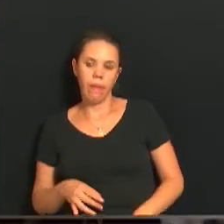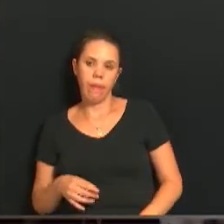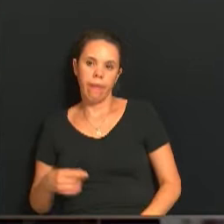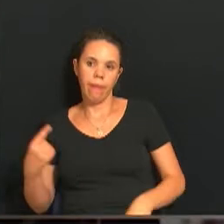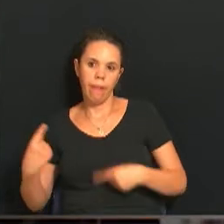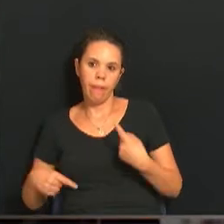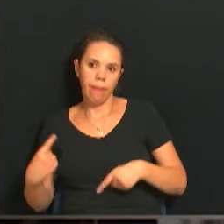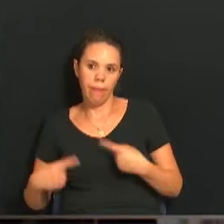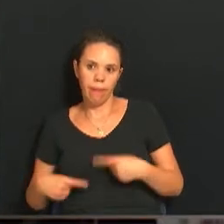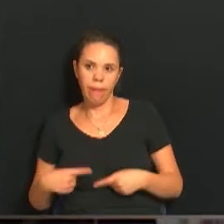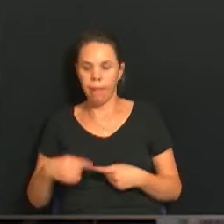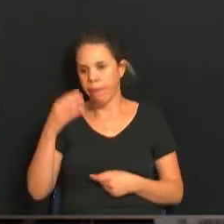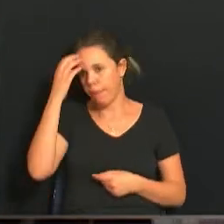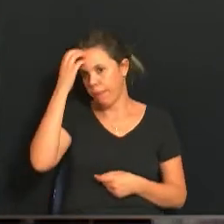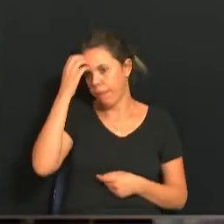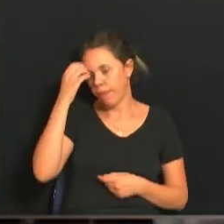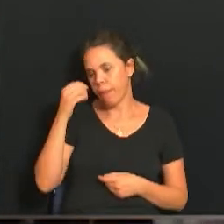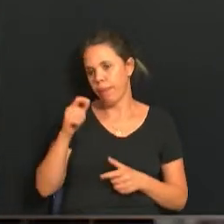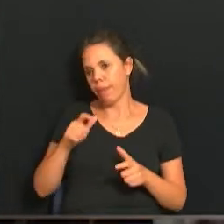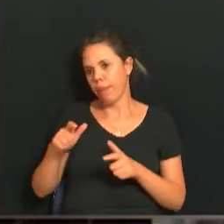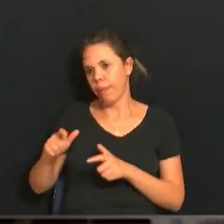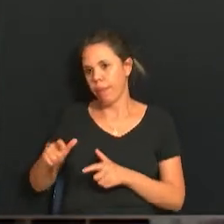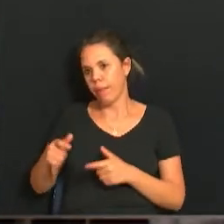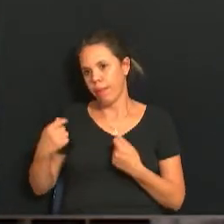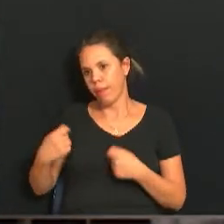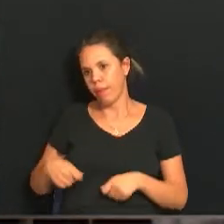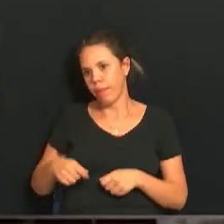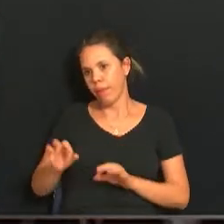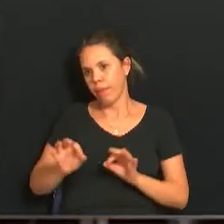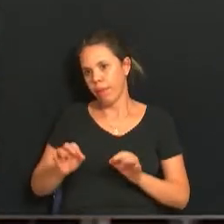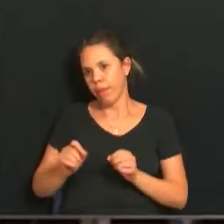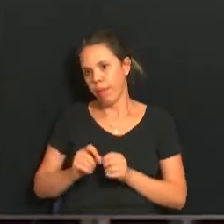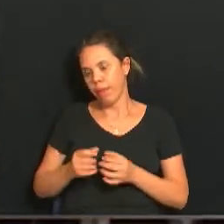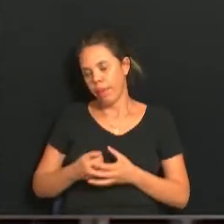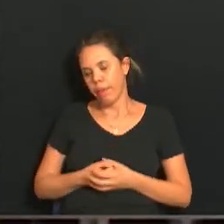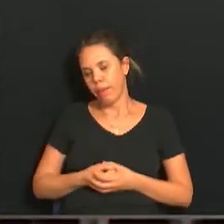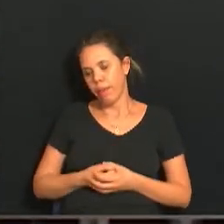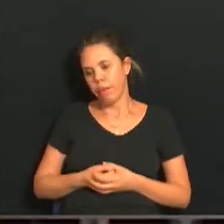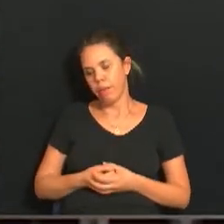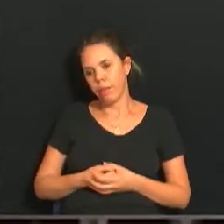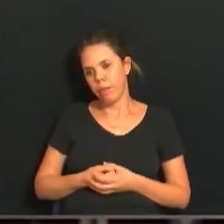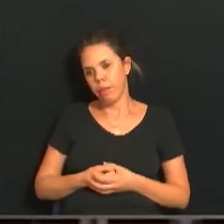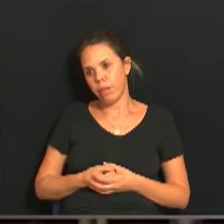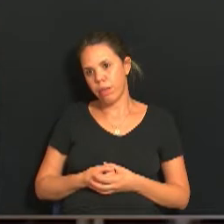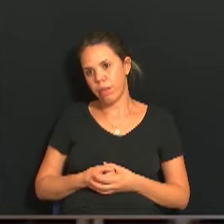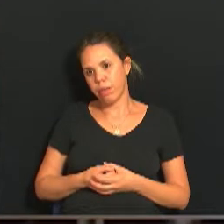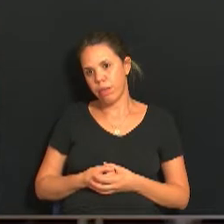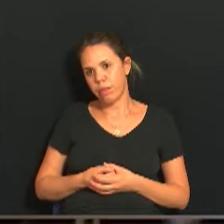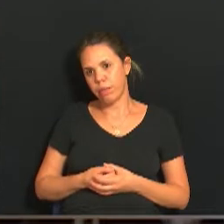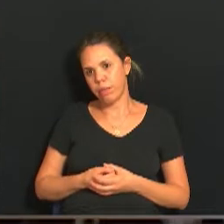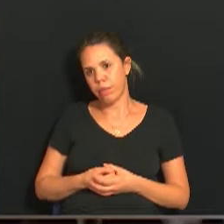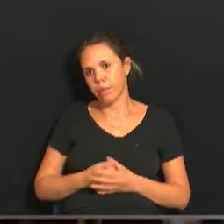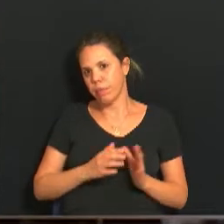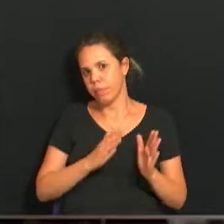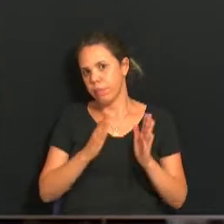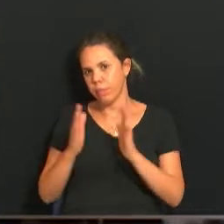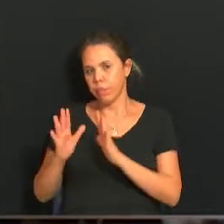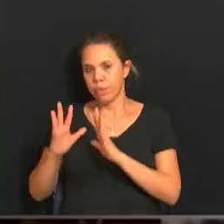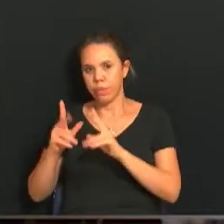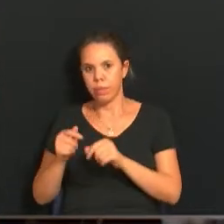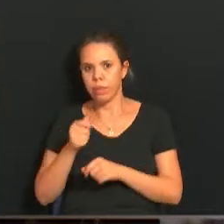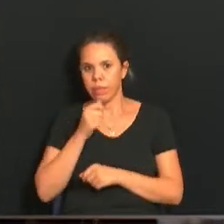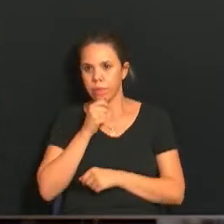de destacamento de uma área para que isso pudesse ser feito, né, e não todo o complexo, que na verdade